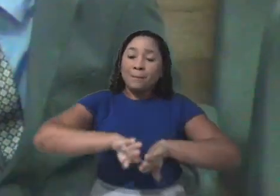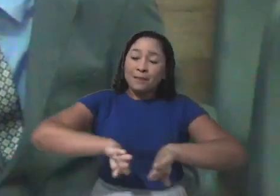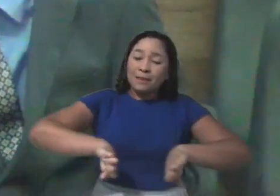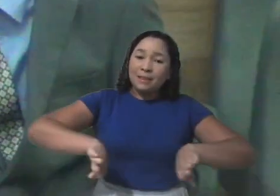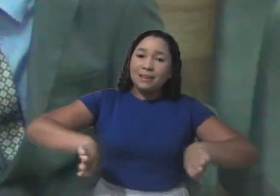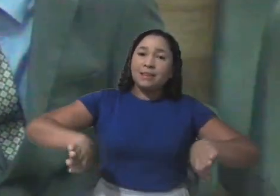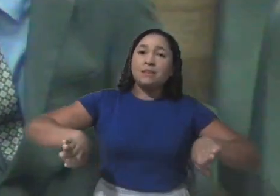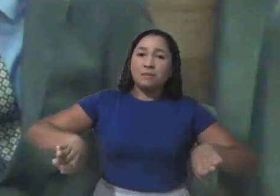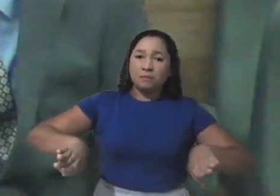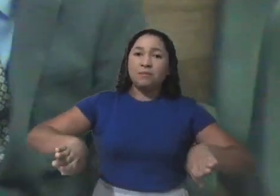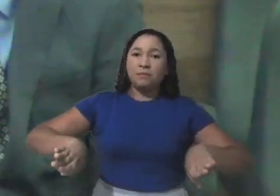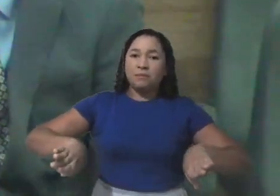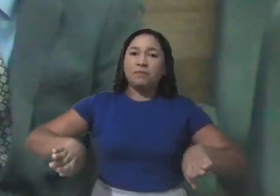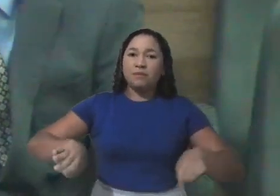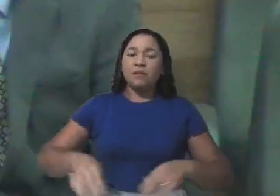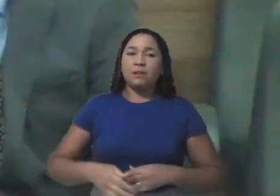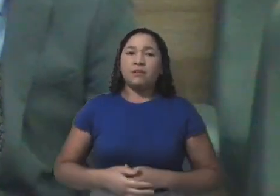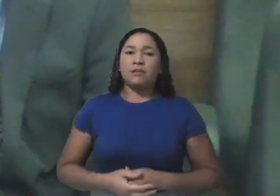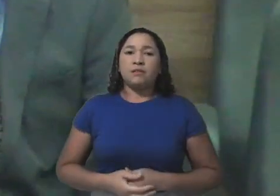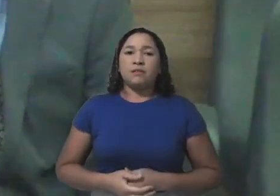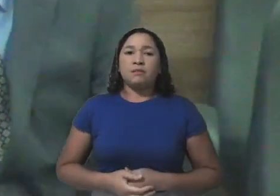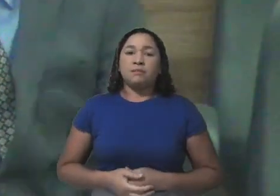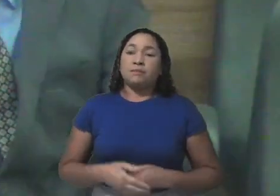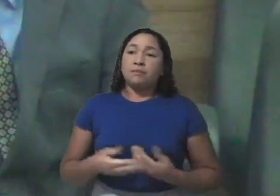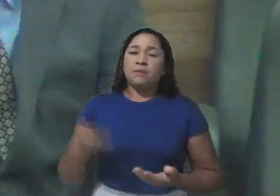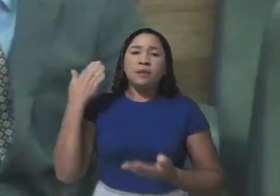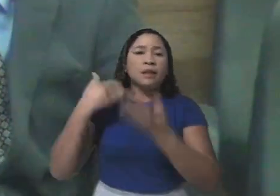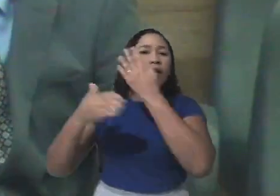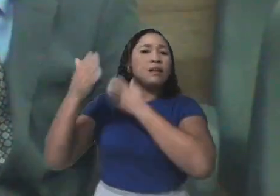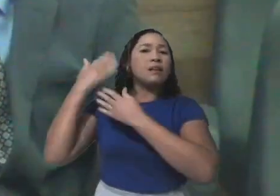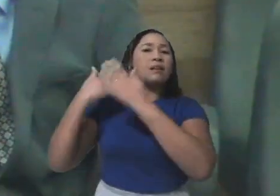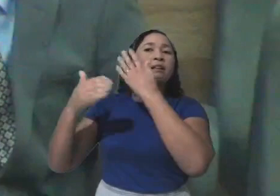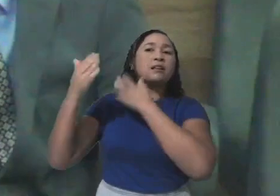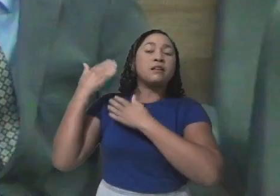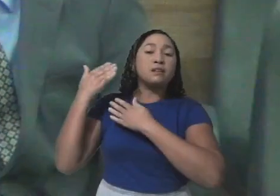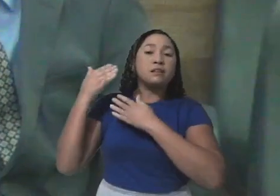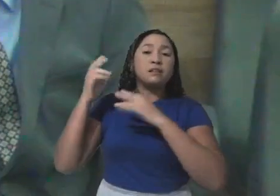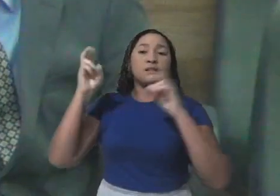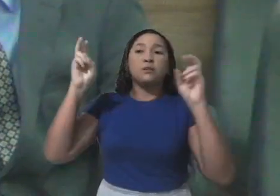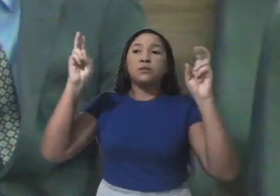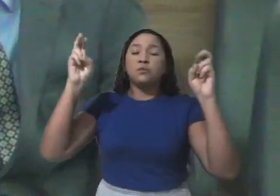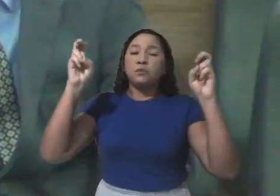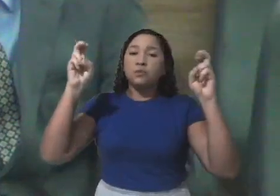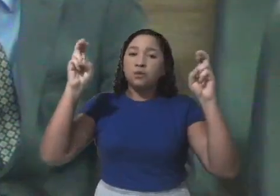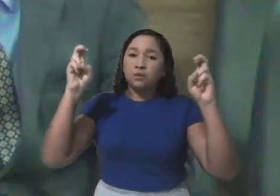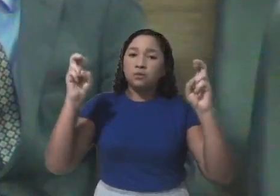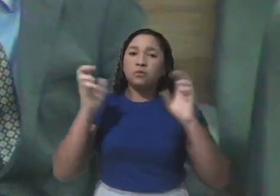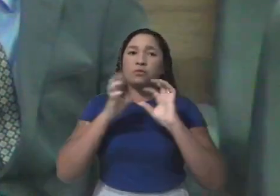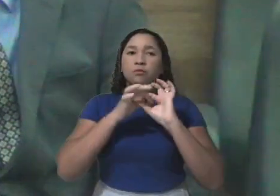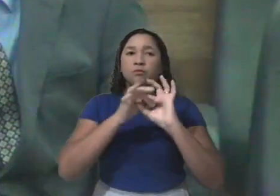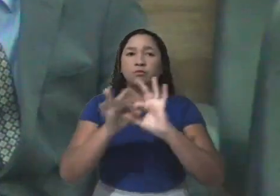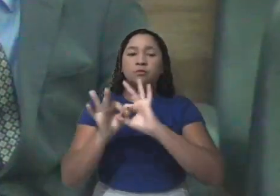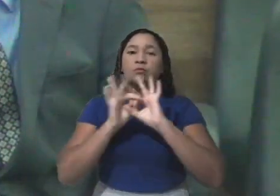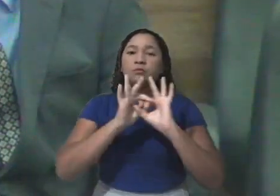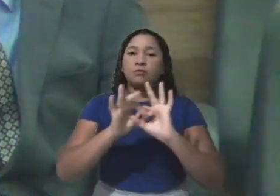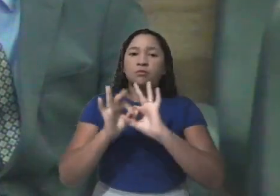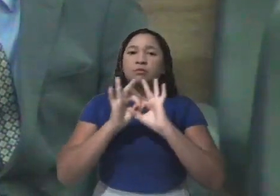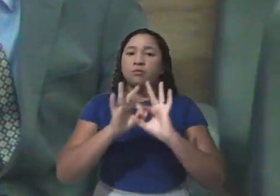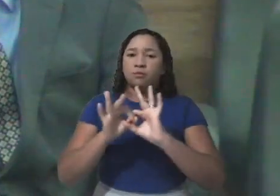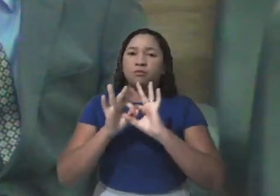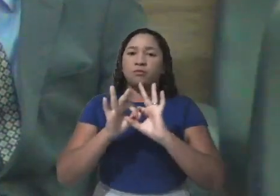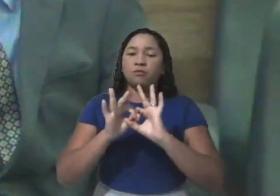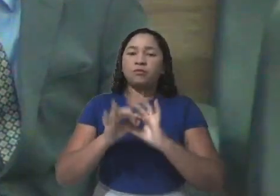E assim como era naquela época, os assuntos ligados à escatologia